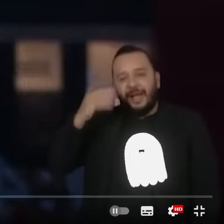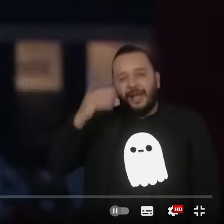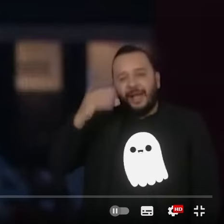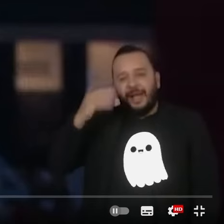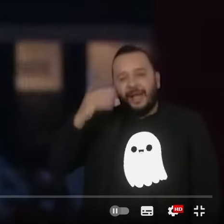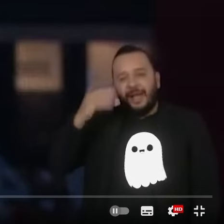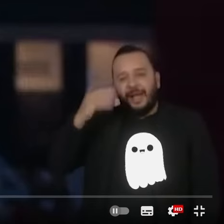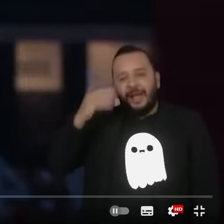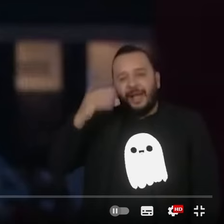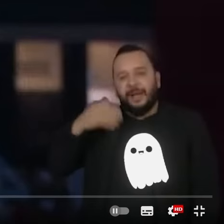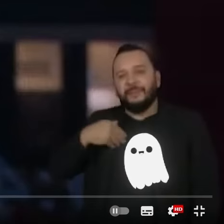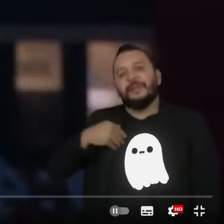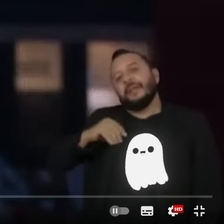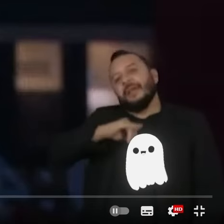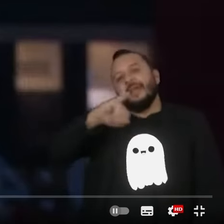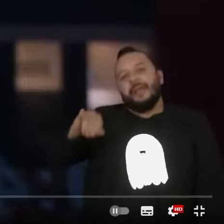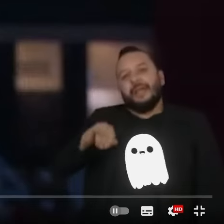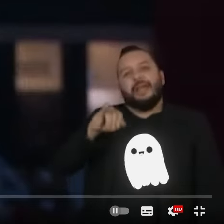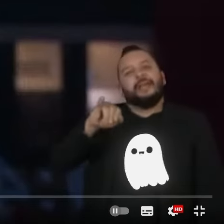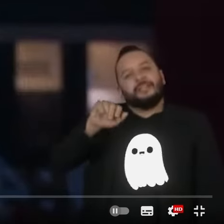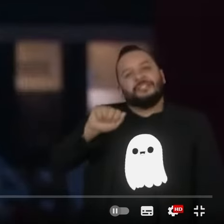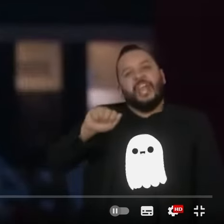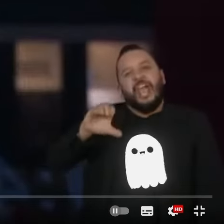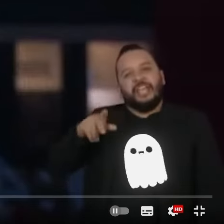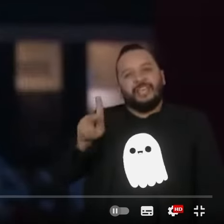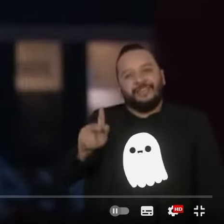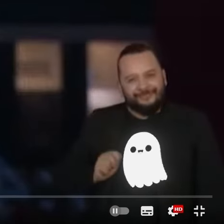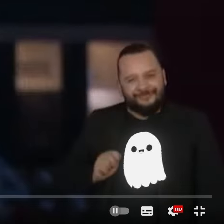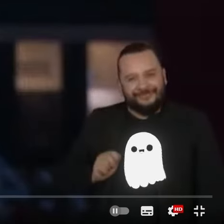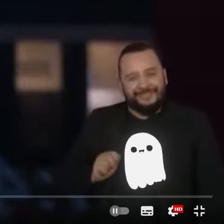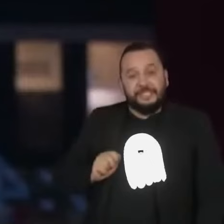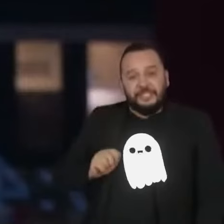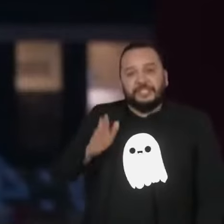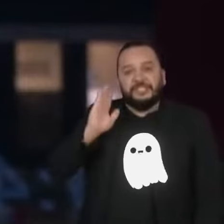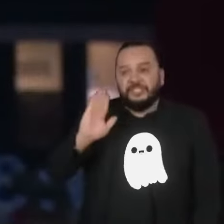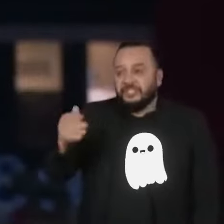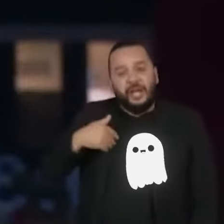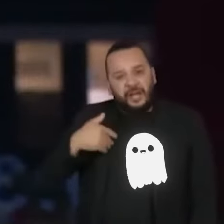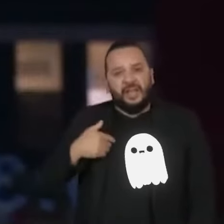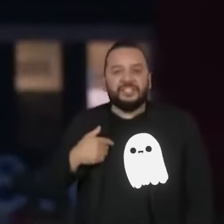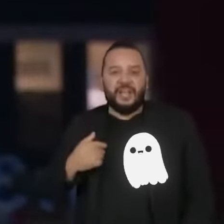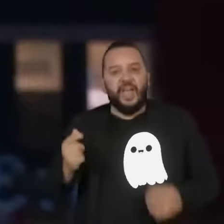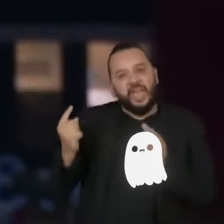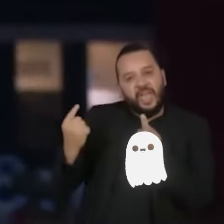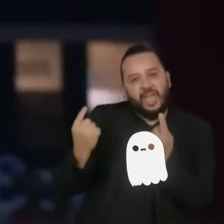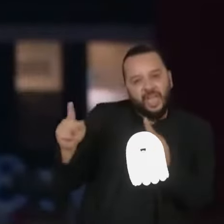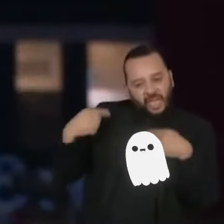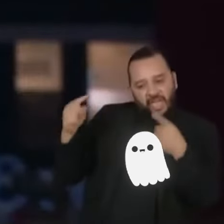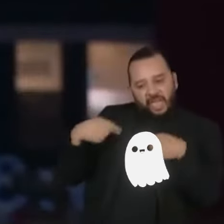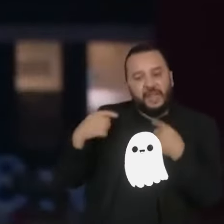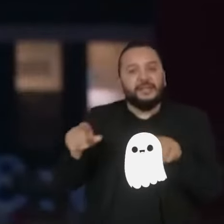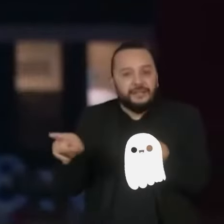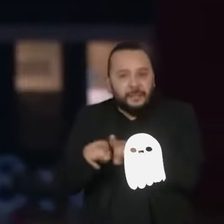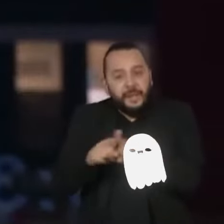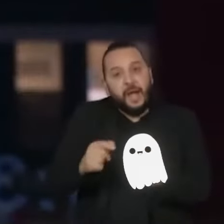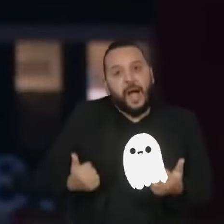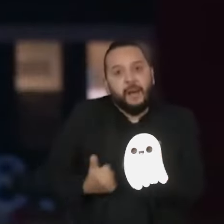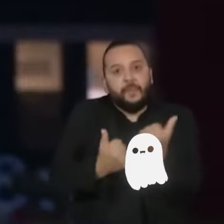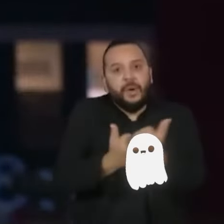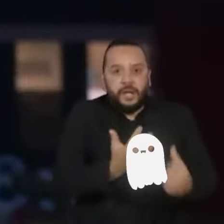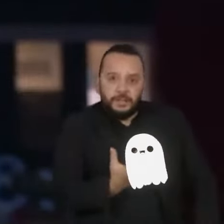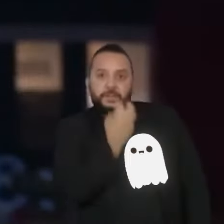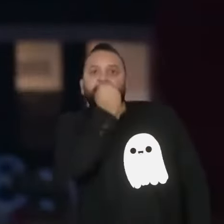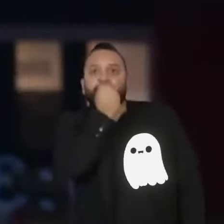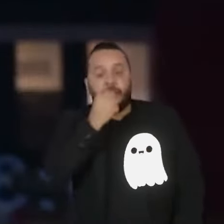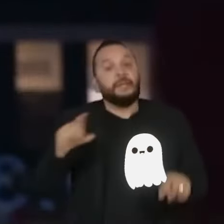Tirando onda, apoiando censura, Boa tarde, mas é alguém que responde por assédio